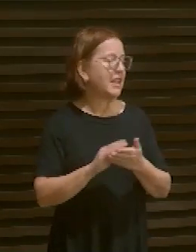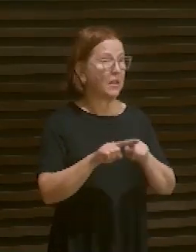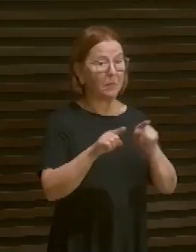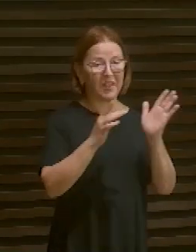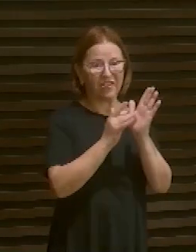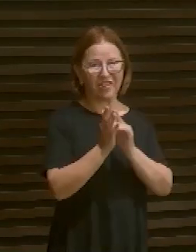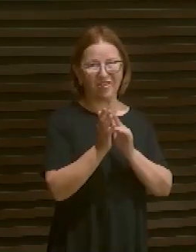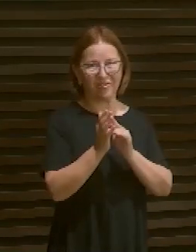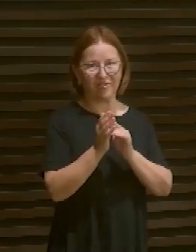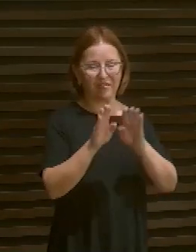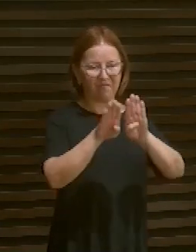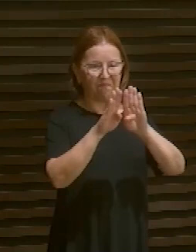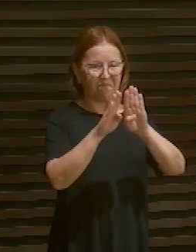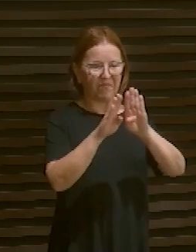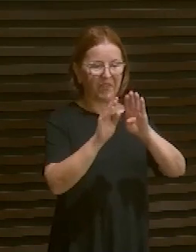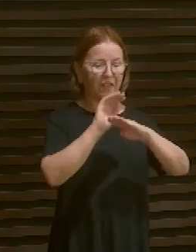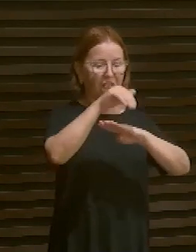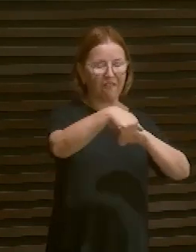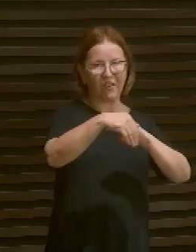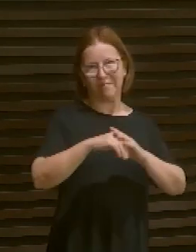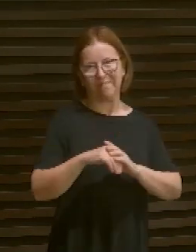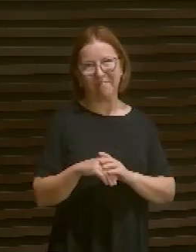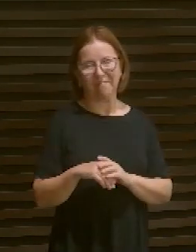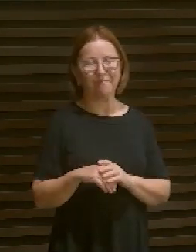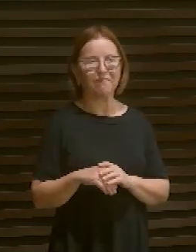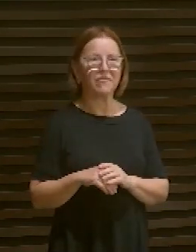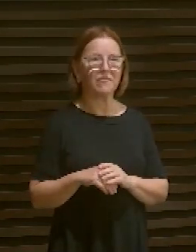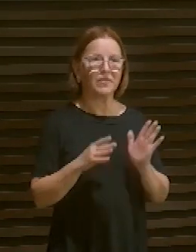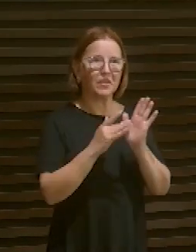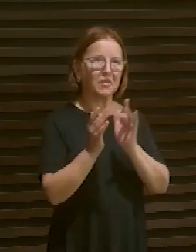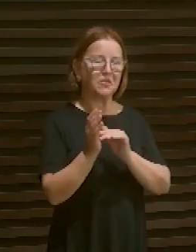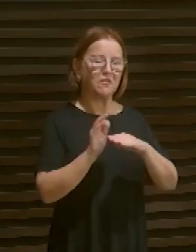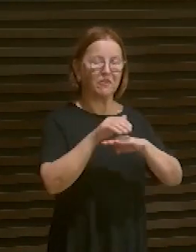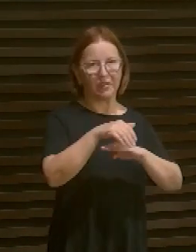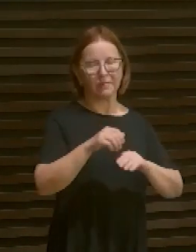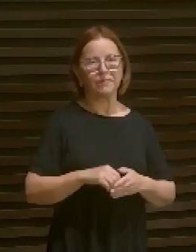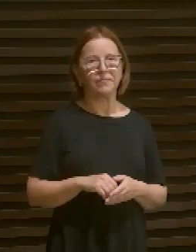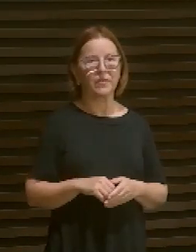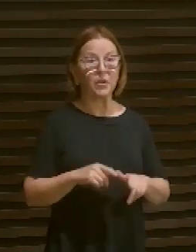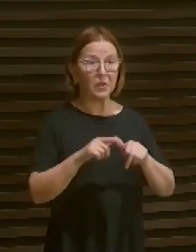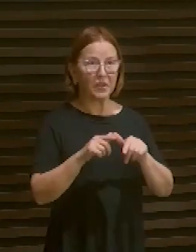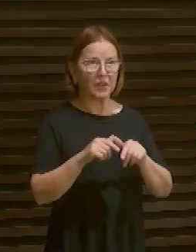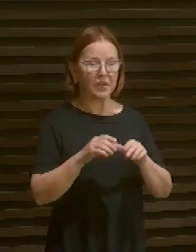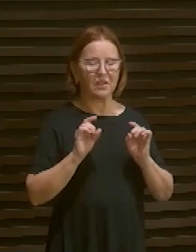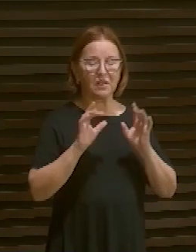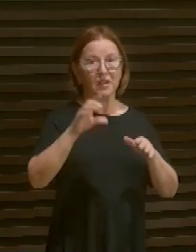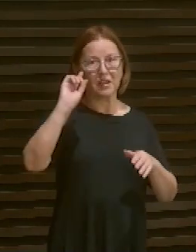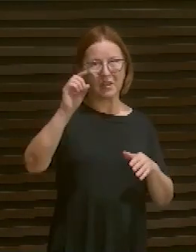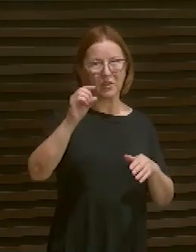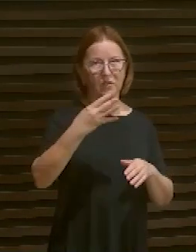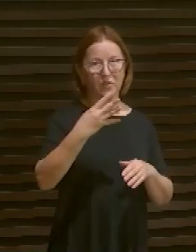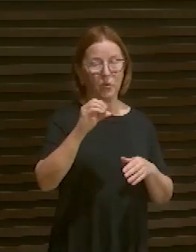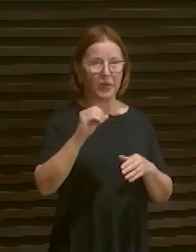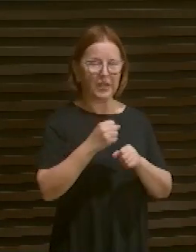Os israelitas rejeitaram a Deus durante 40 anos. E já se passaram quase 40